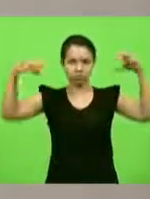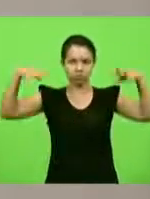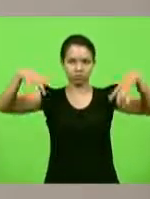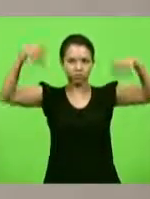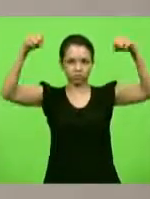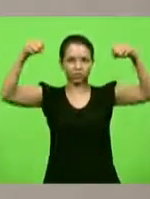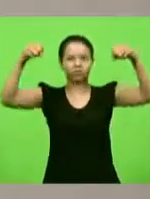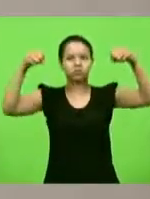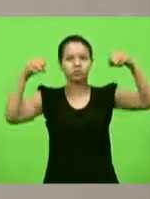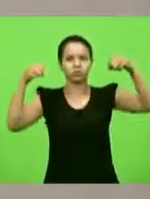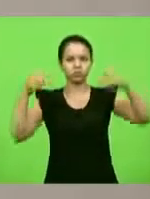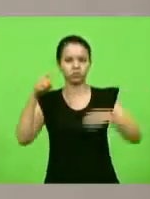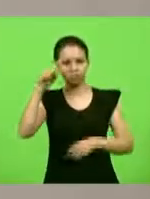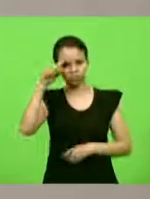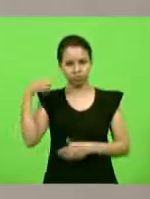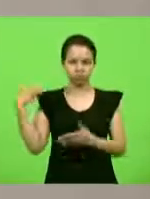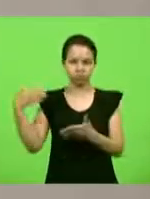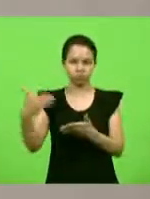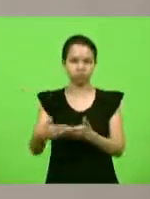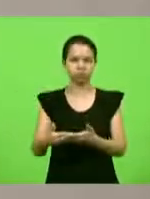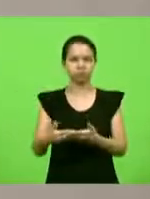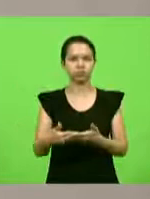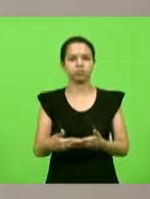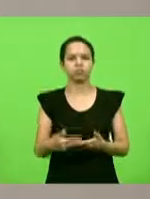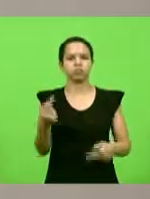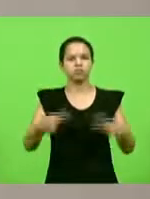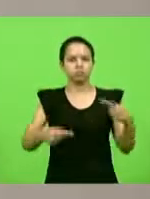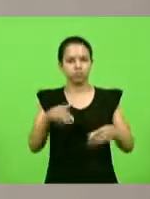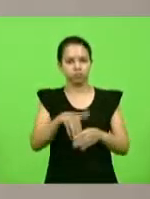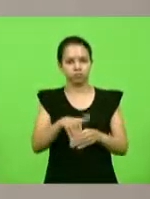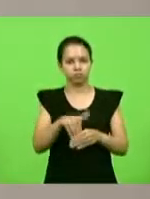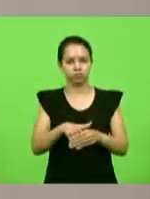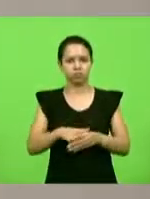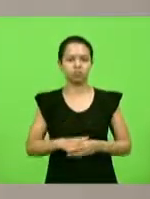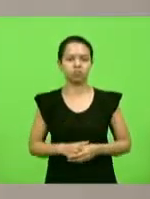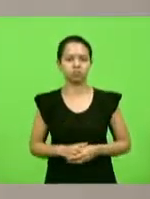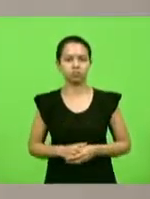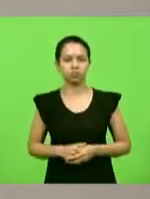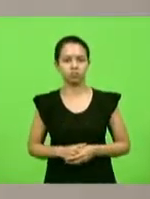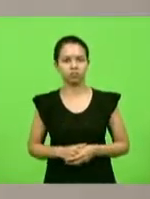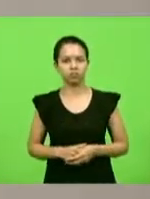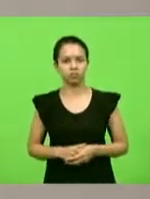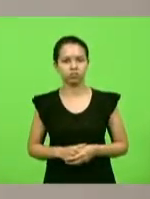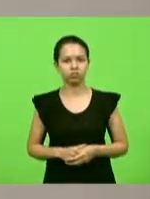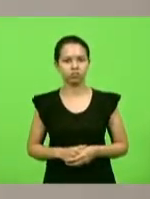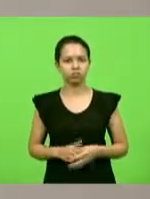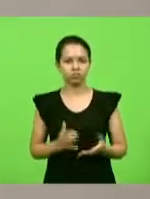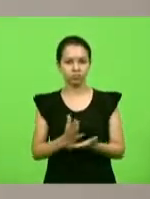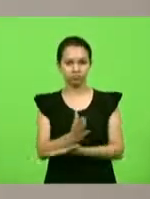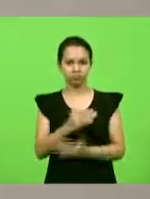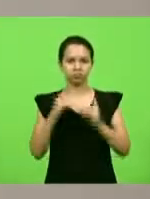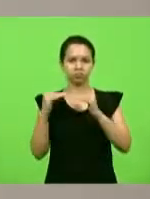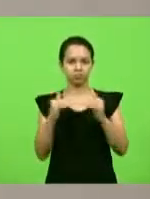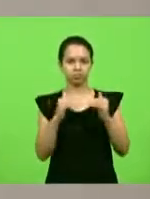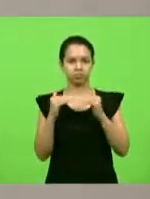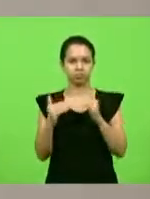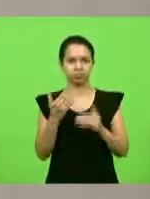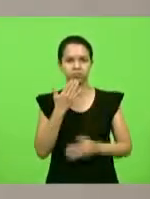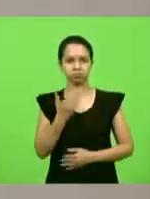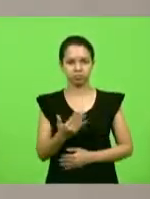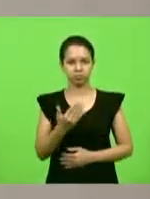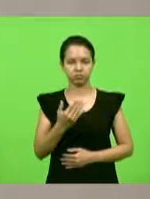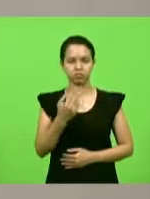discussão. Não havendo quem queira discutir, em votação. Deputados que aprovam permaneçam como se encontram. Aprovado por unanimidade. Pedido de